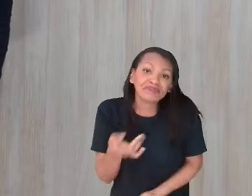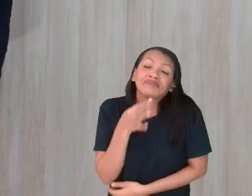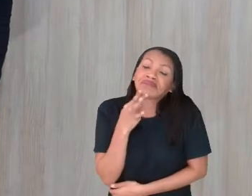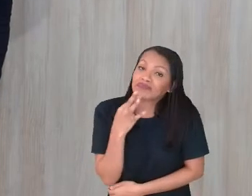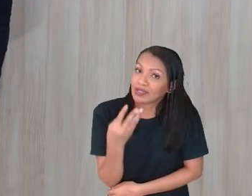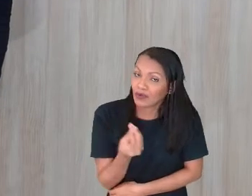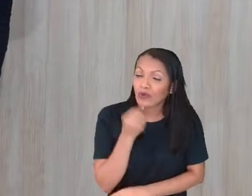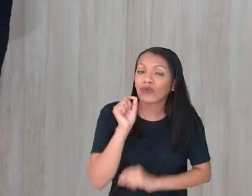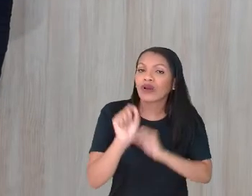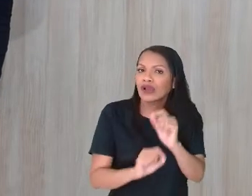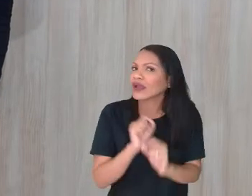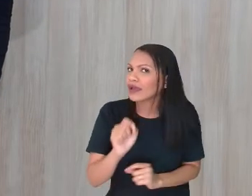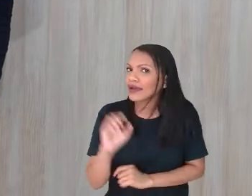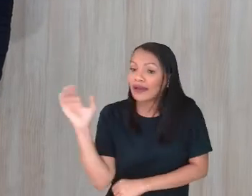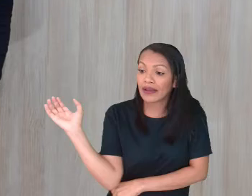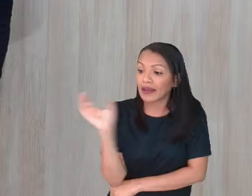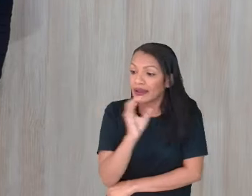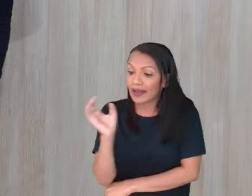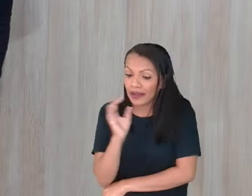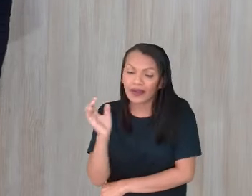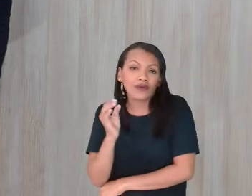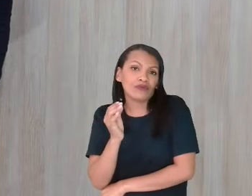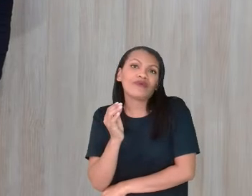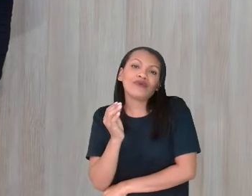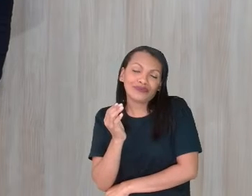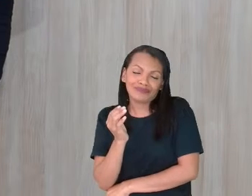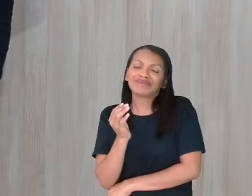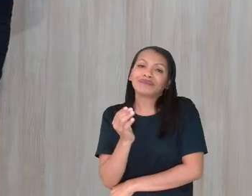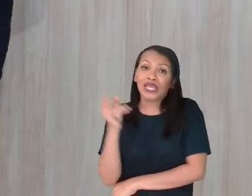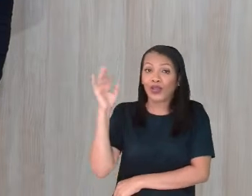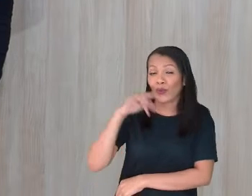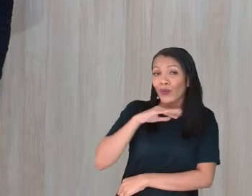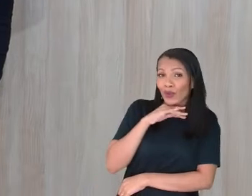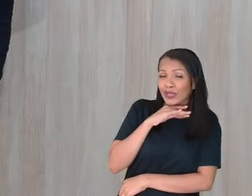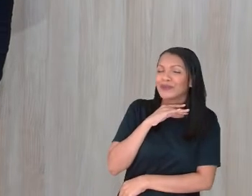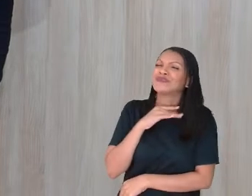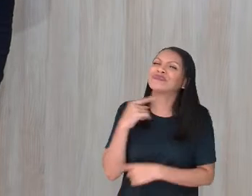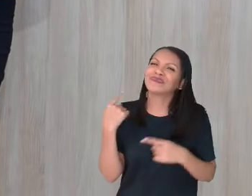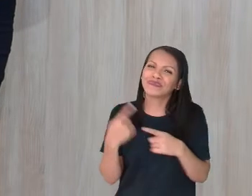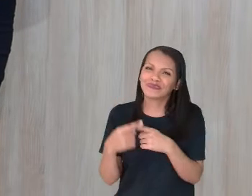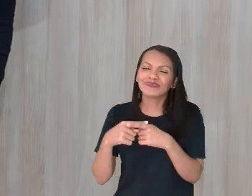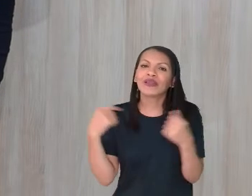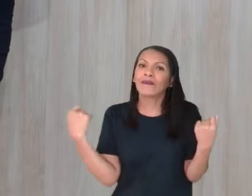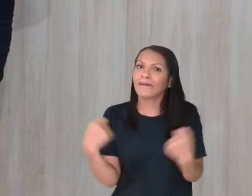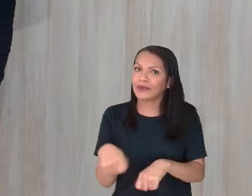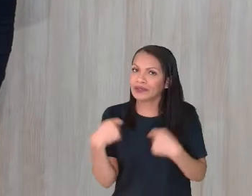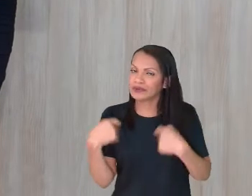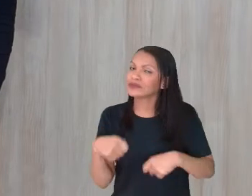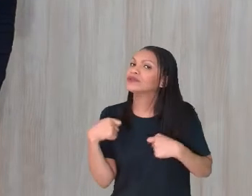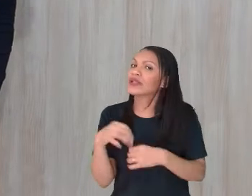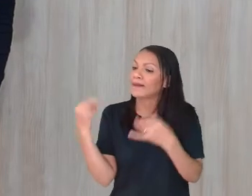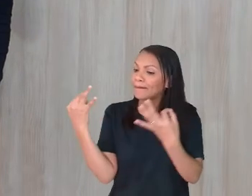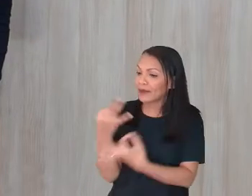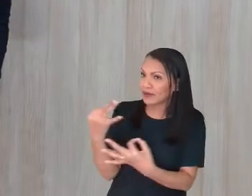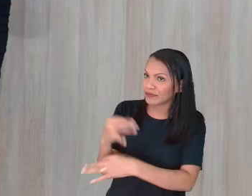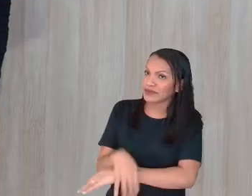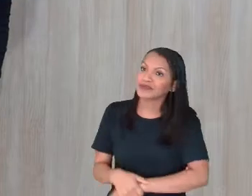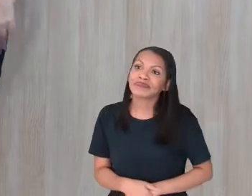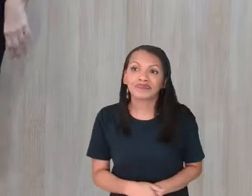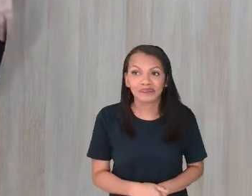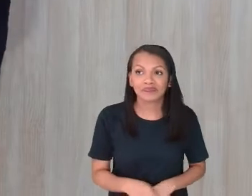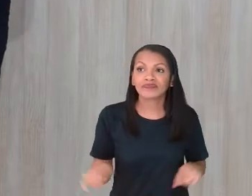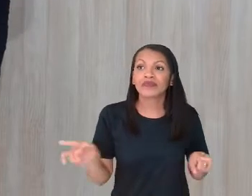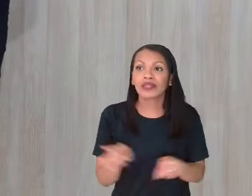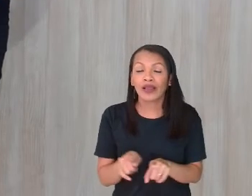pressa é inimiga da perfeição. E um amigo, na hora da necessidade, é um amigo de verdade. Moral contida